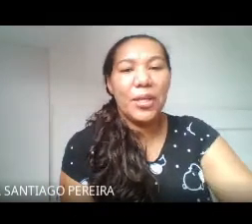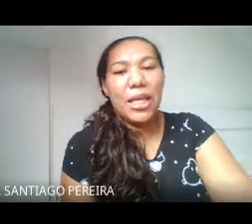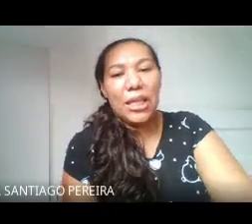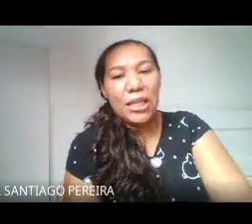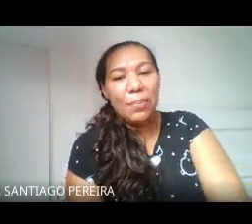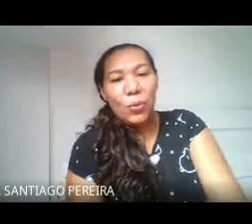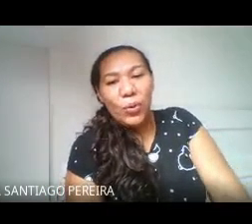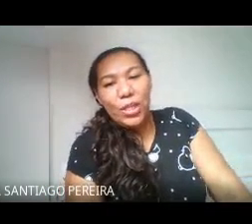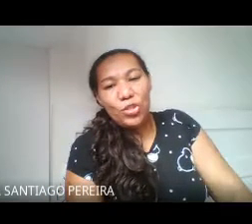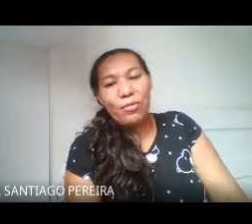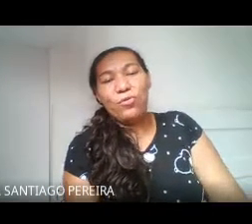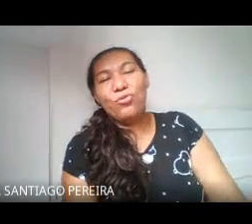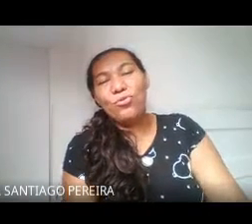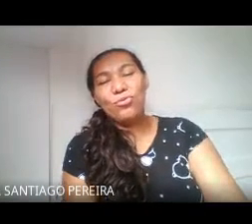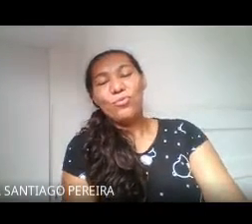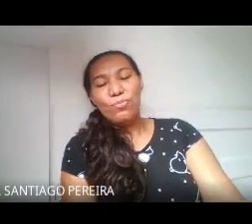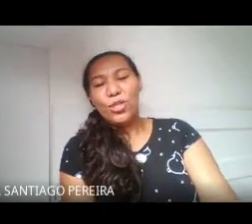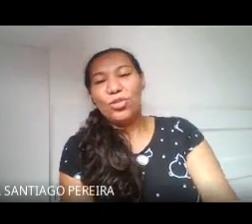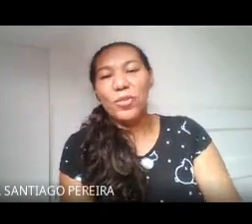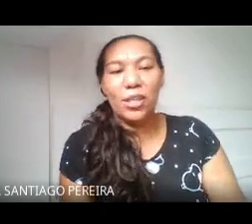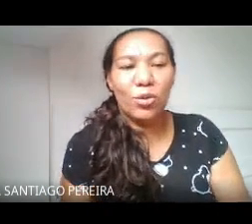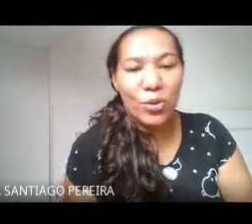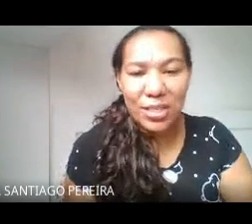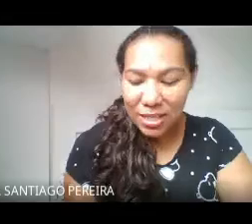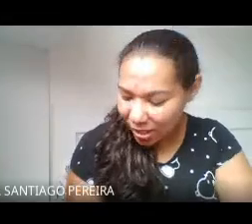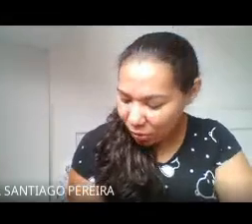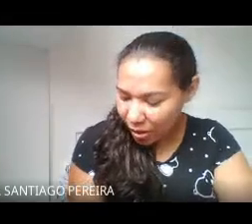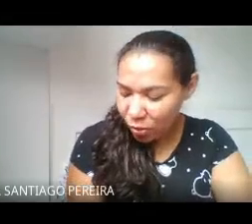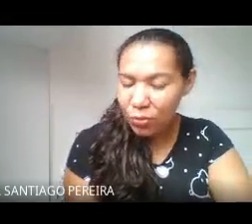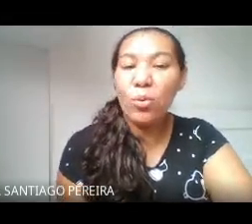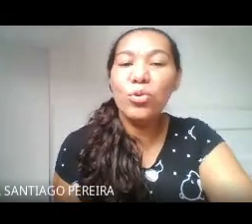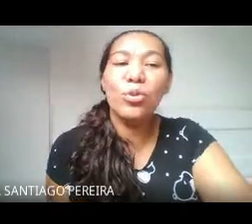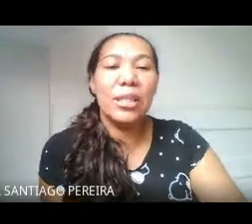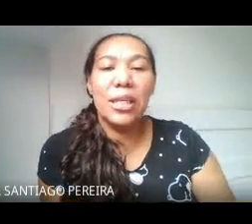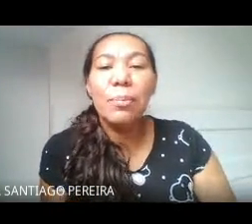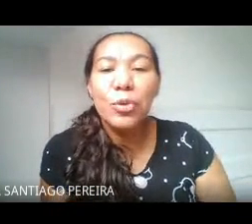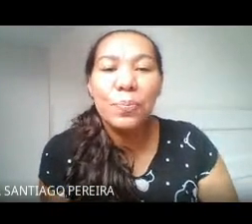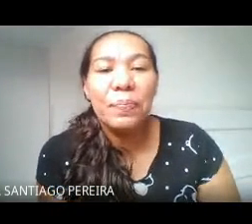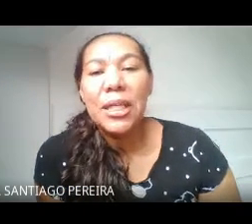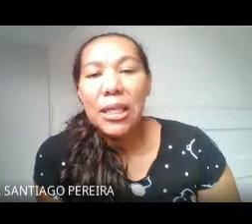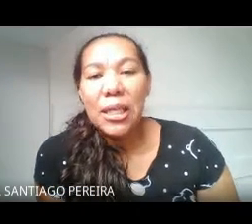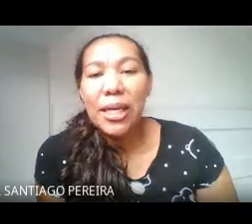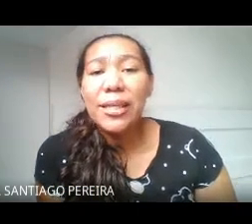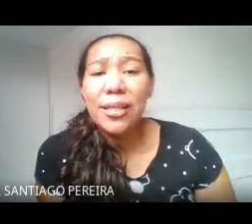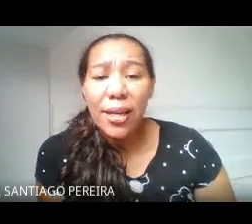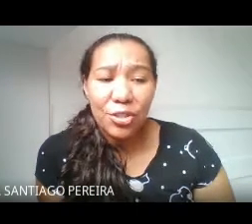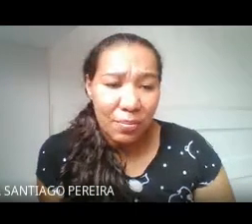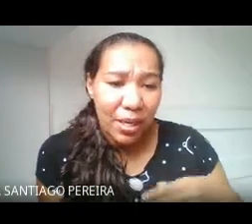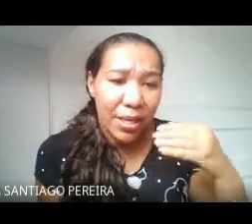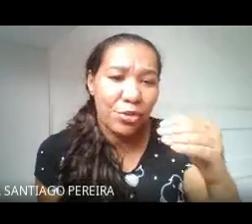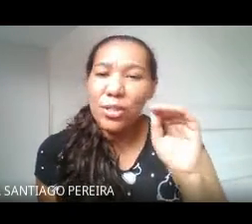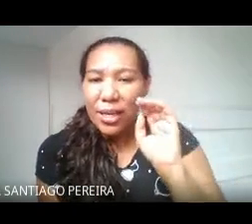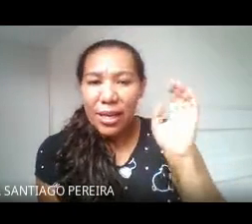Classroom, tá bom? E eu já vou me justificando com vocês, é que houve alguns contratempos, e entre